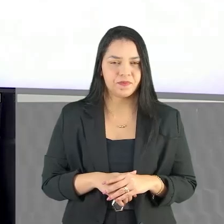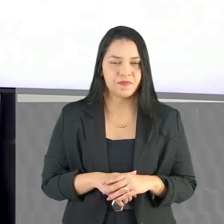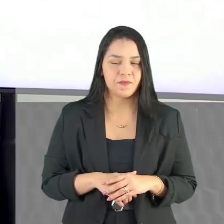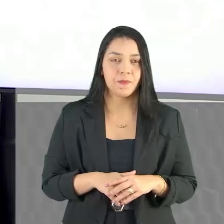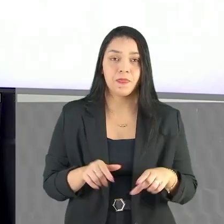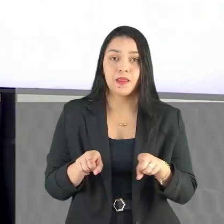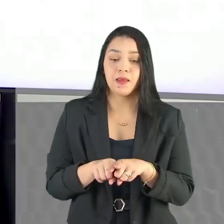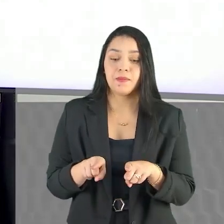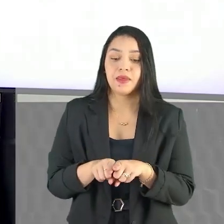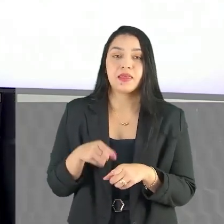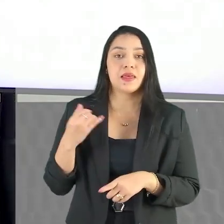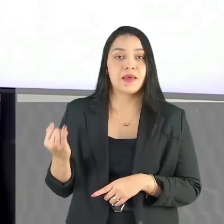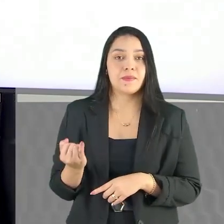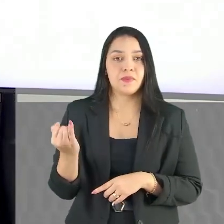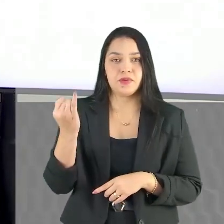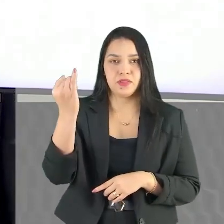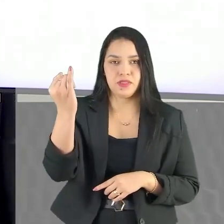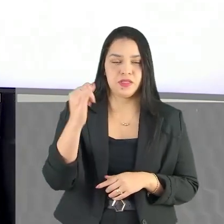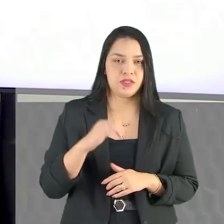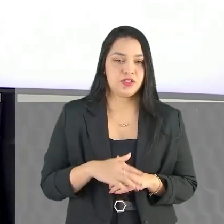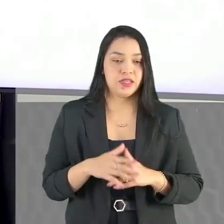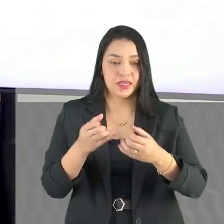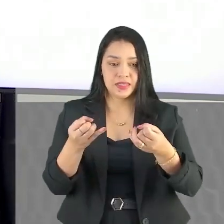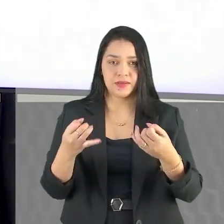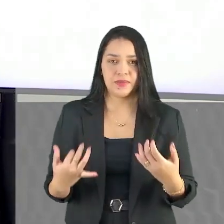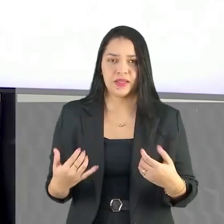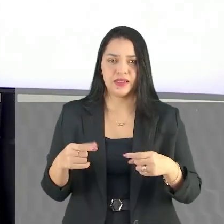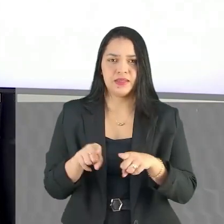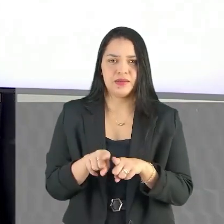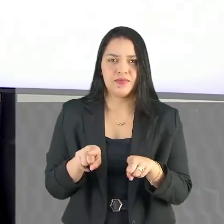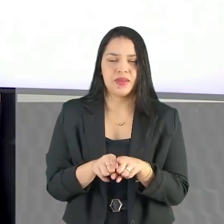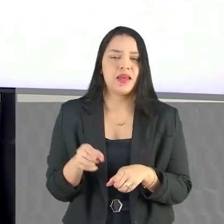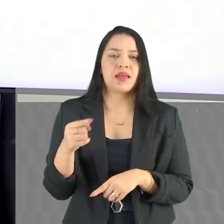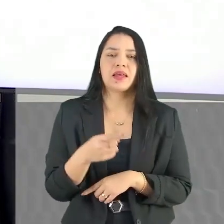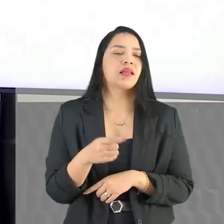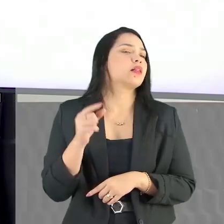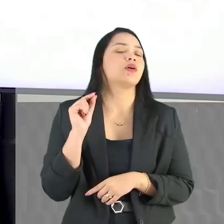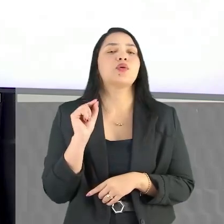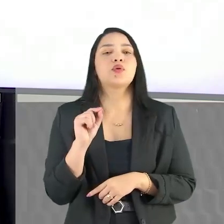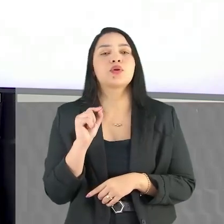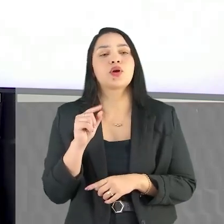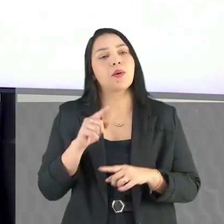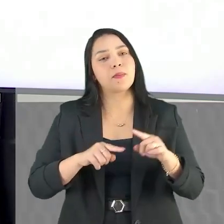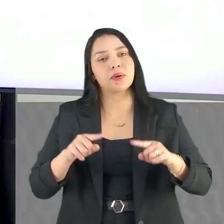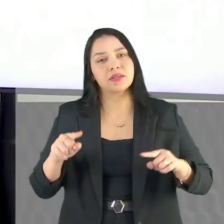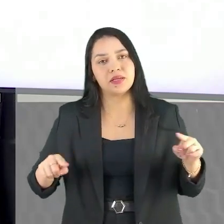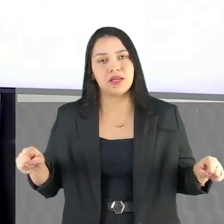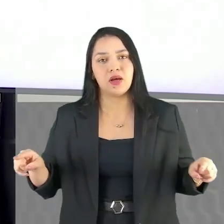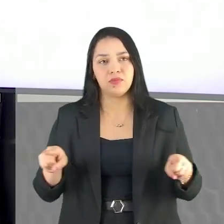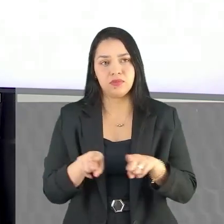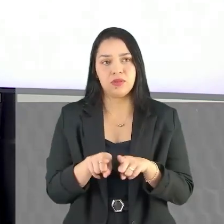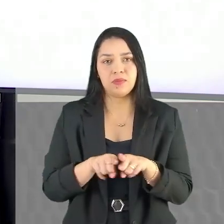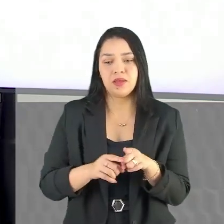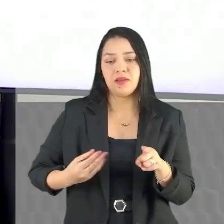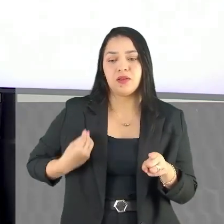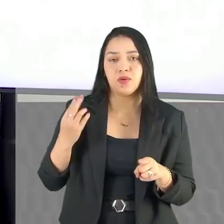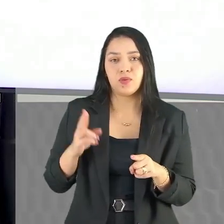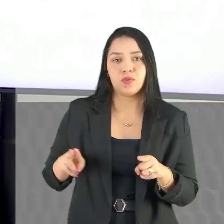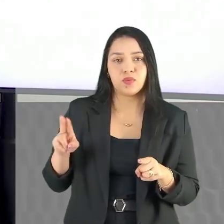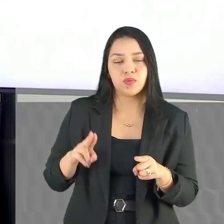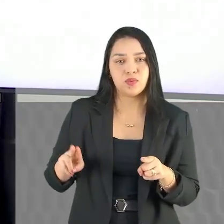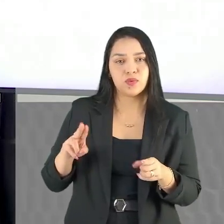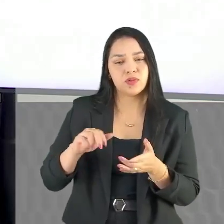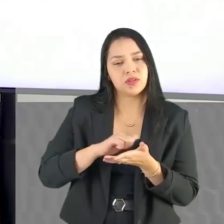Uma coisa muito importante. A questão fala que aquela palha de aço, um material de baixo custo e vida útil pequena, utilizada para